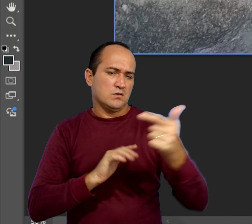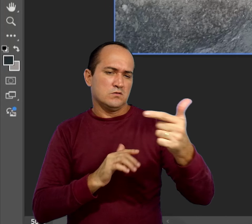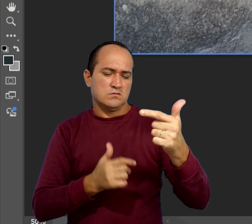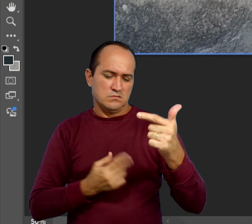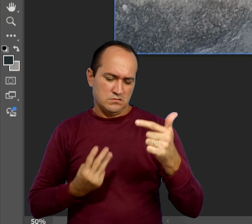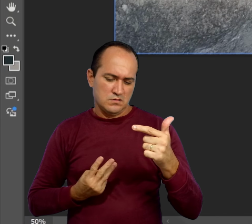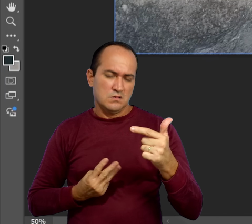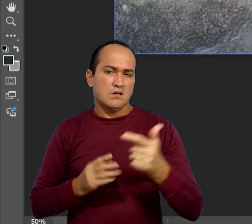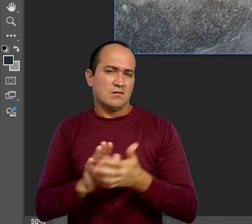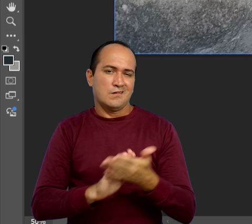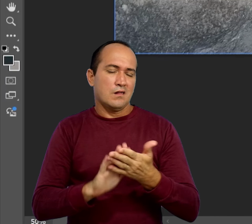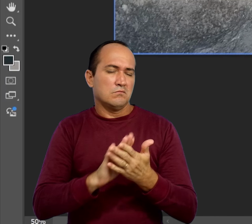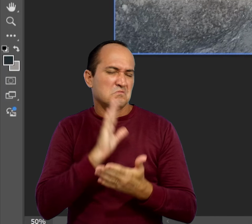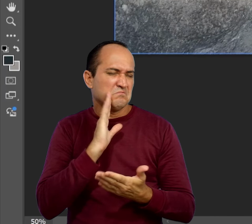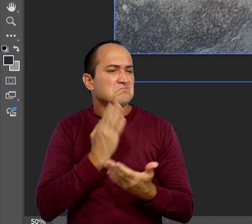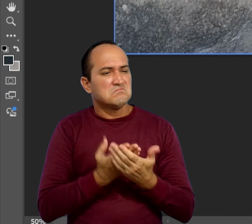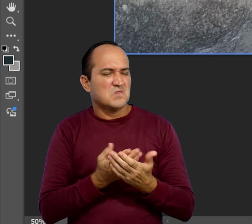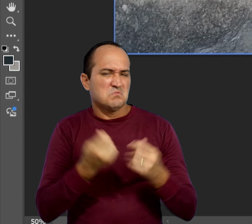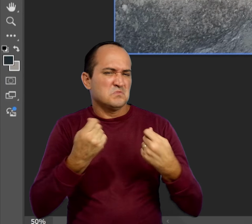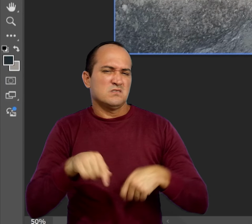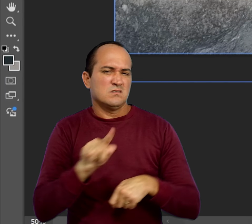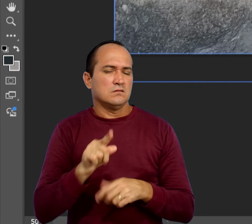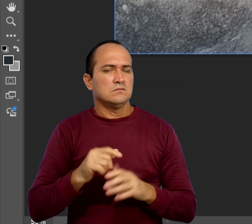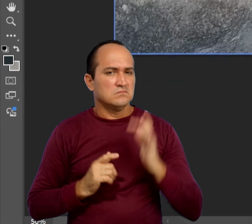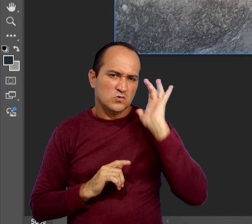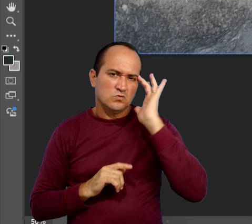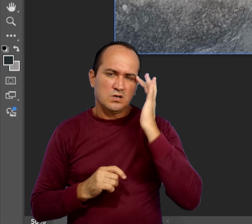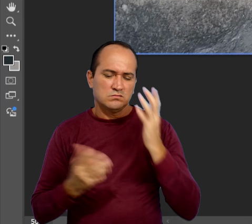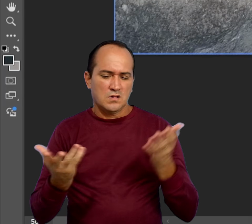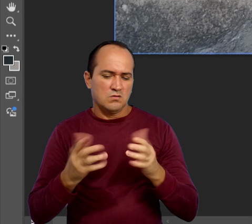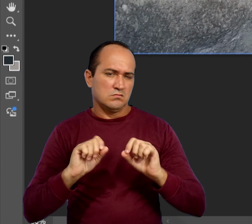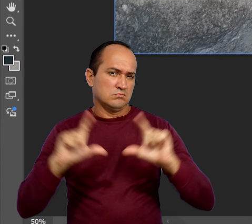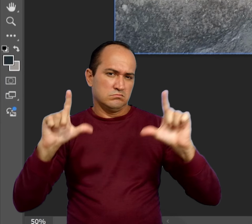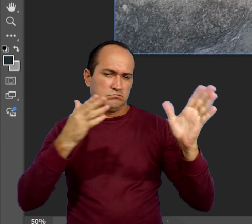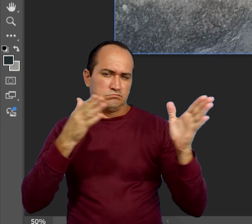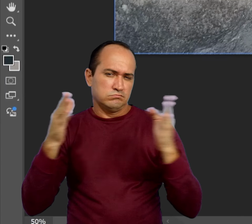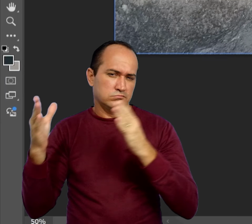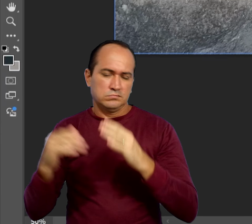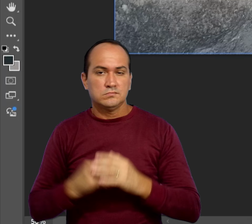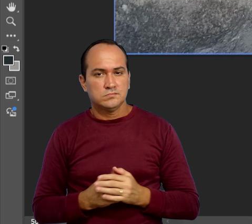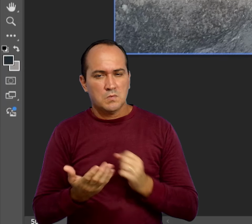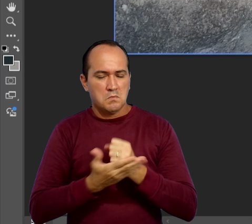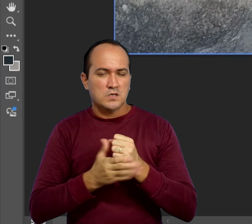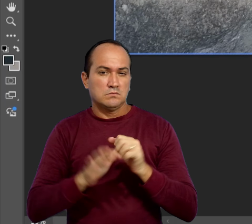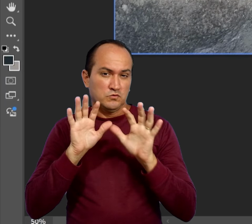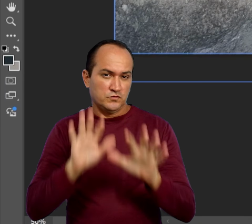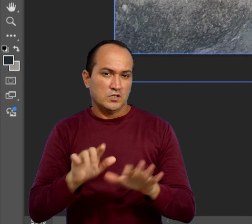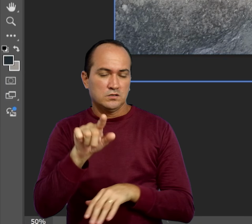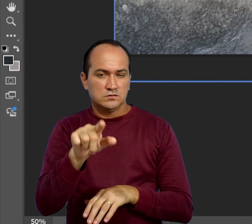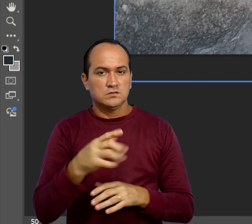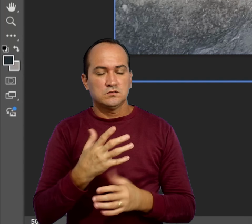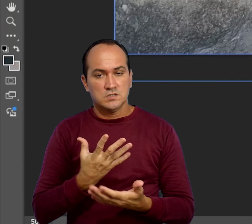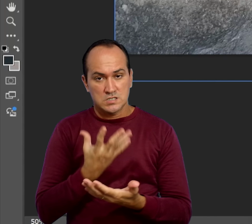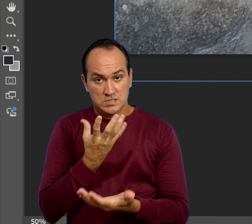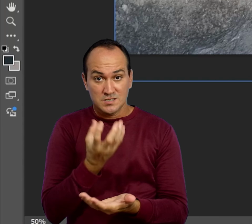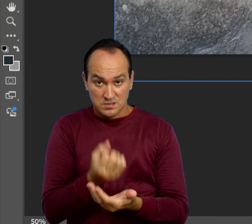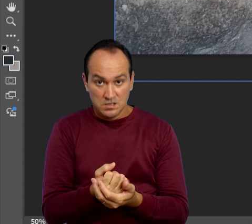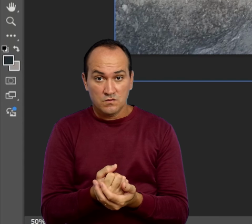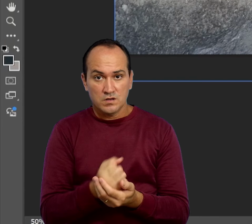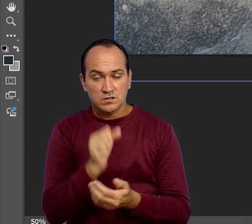aqui, ó, o segundo plano do terceiro, porque eu acredito que eu não vou precisar para essa cena, tá? Então vou deixar basicamente assim.